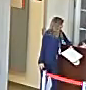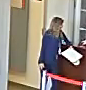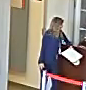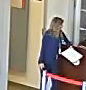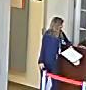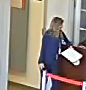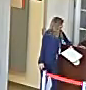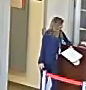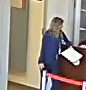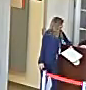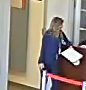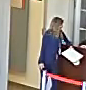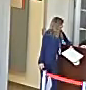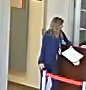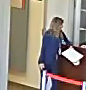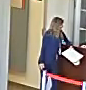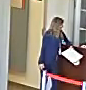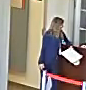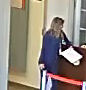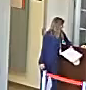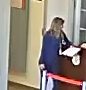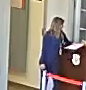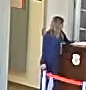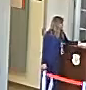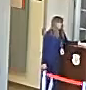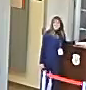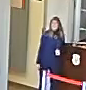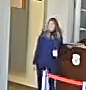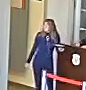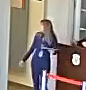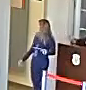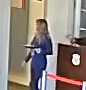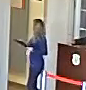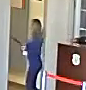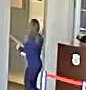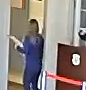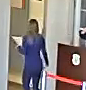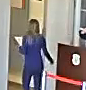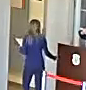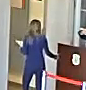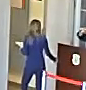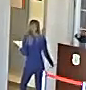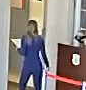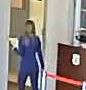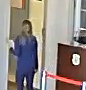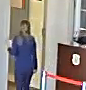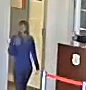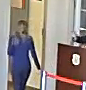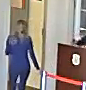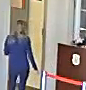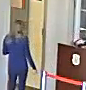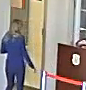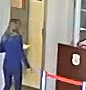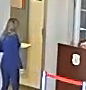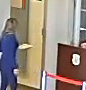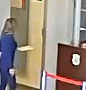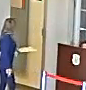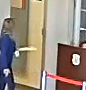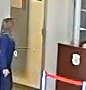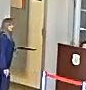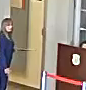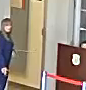deú né de muitos anos muita luta na educação né agora chegando a assembleia vereador de Juiz de Fora presença do meu amigo